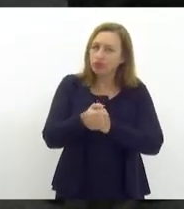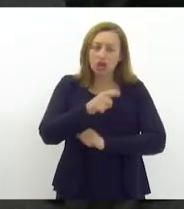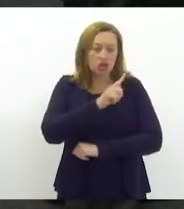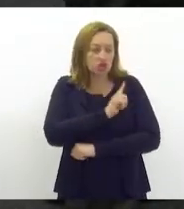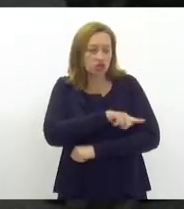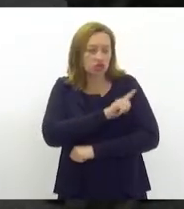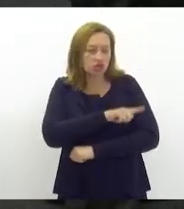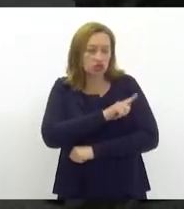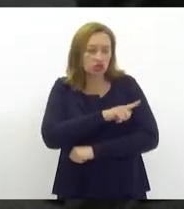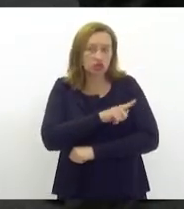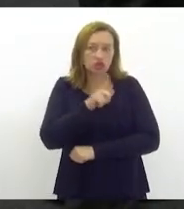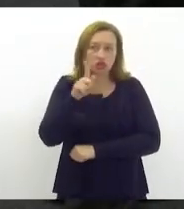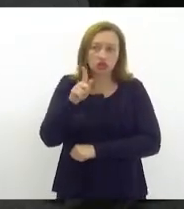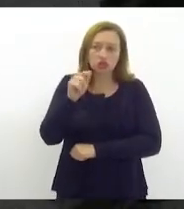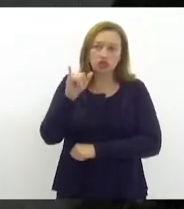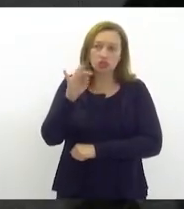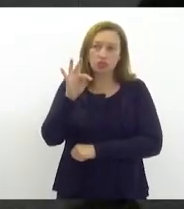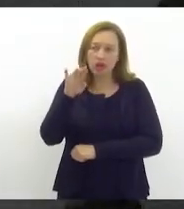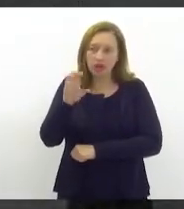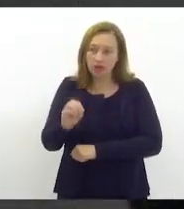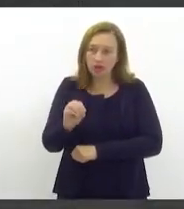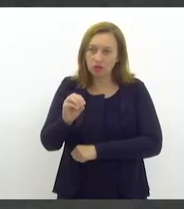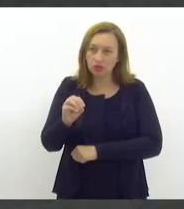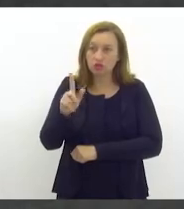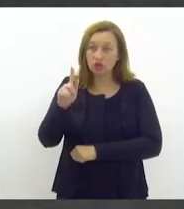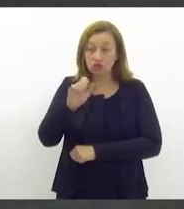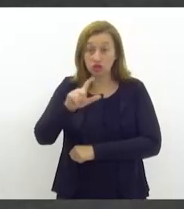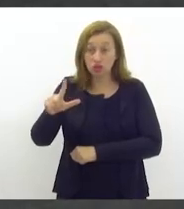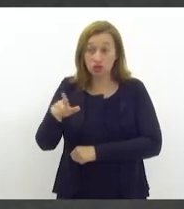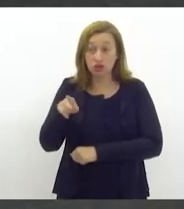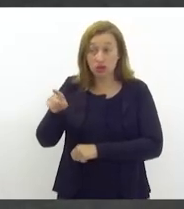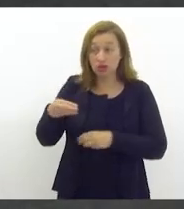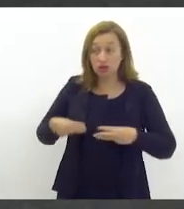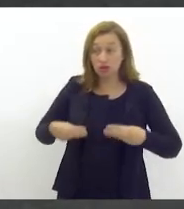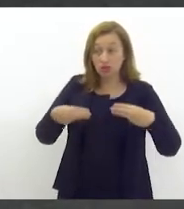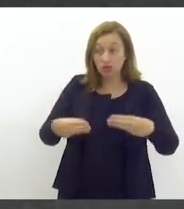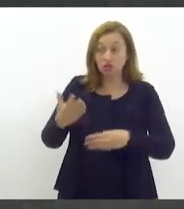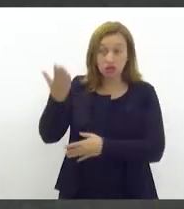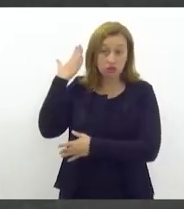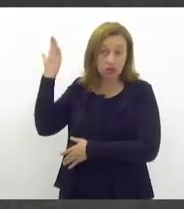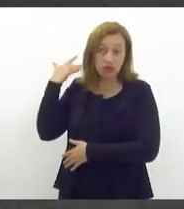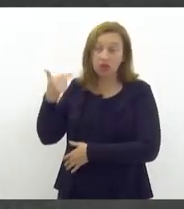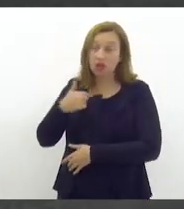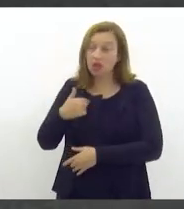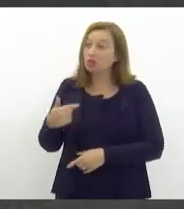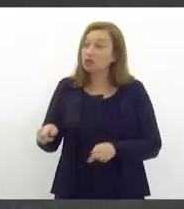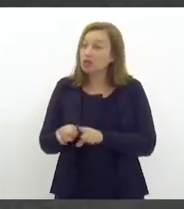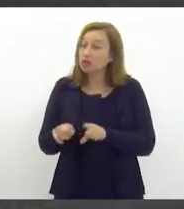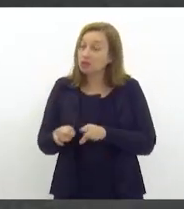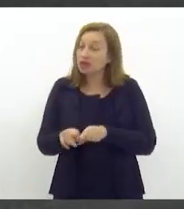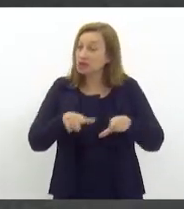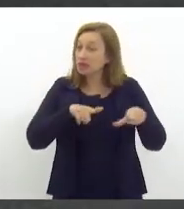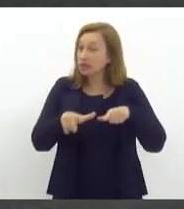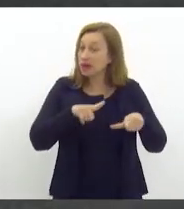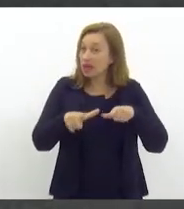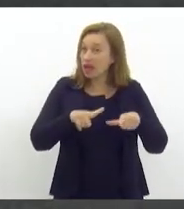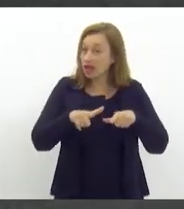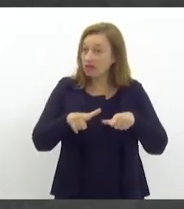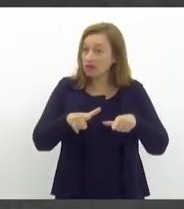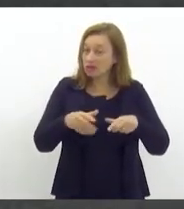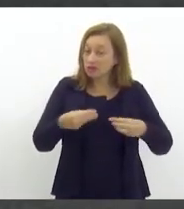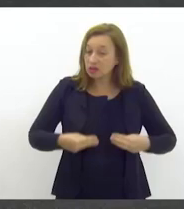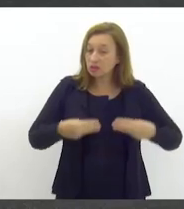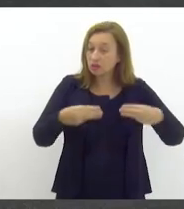do Gilberto Gil quando ele foi ministro da Cultura. Eu era ministro do Meio Ambiente, a gente fazia, inclusive, uma